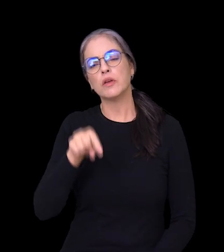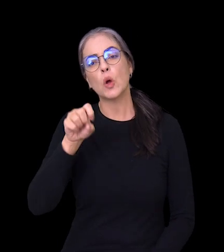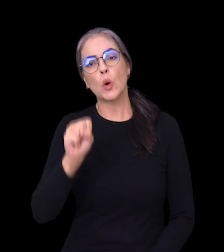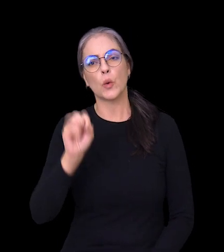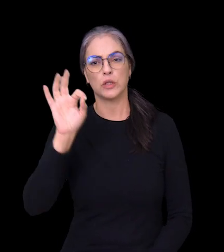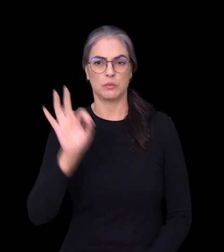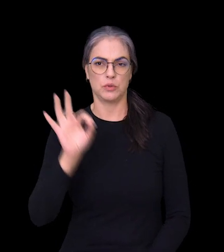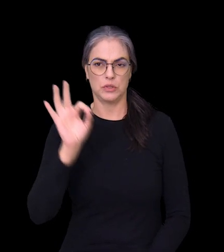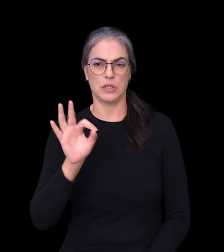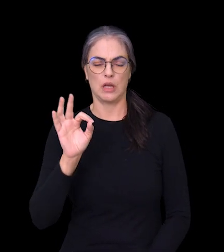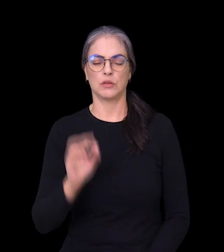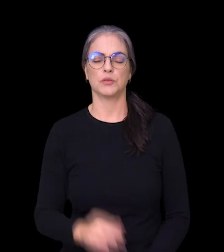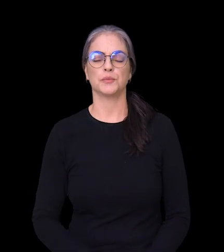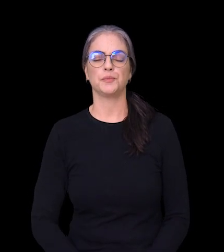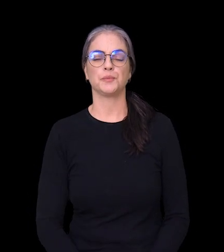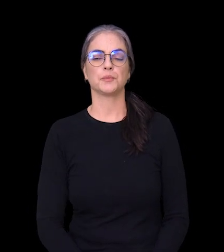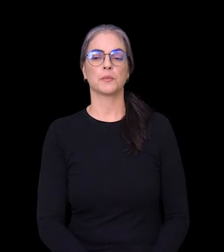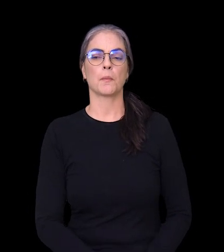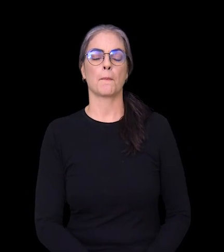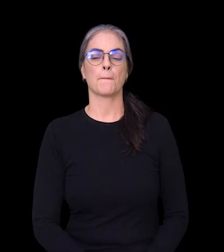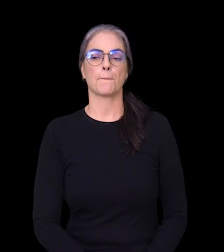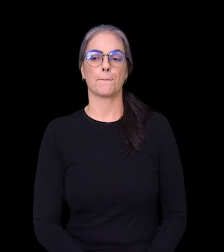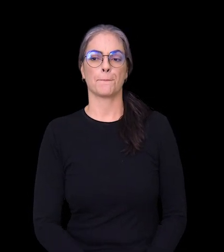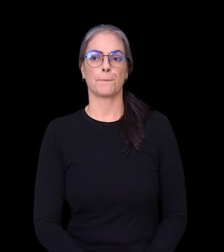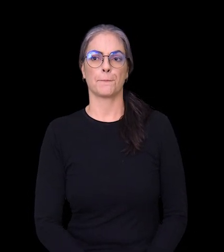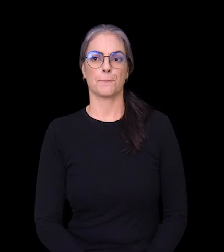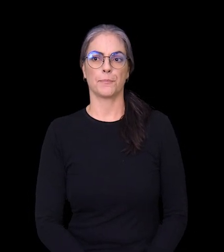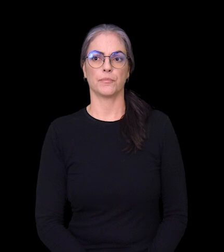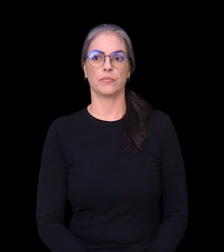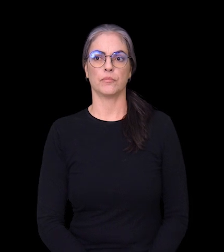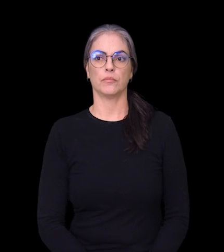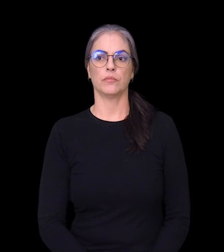48,8% das meninas no Brasil.